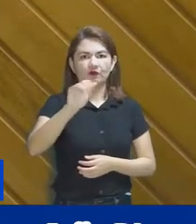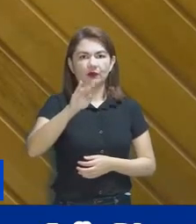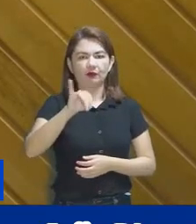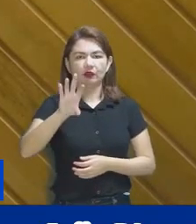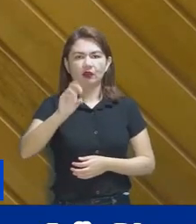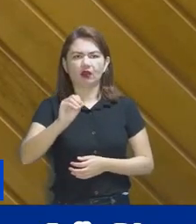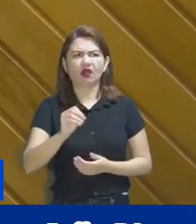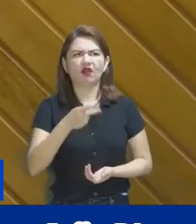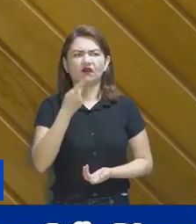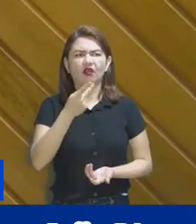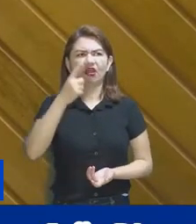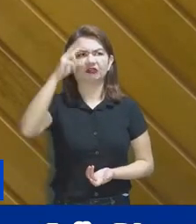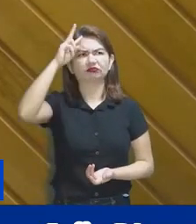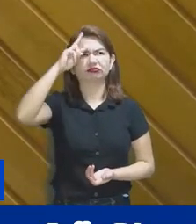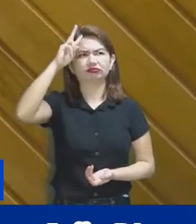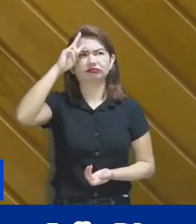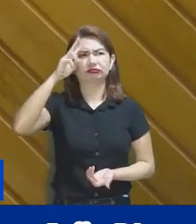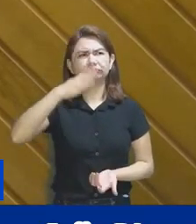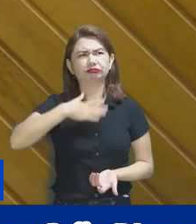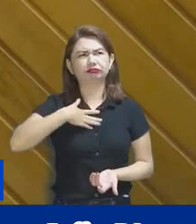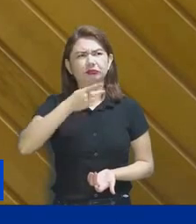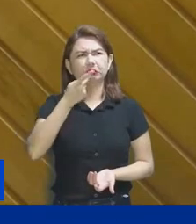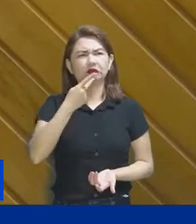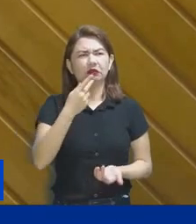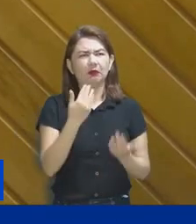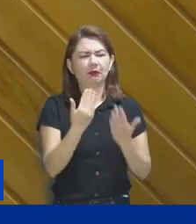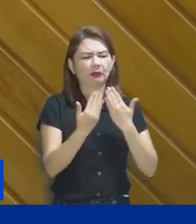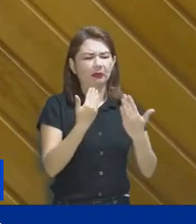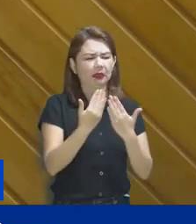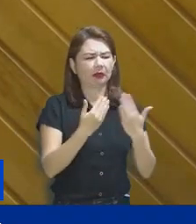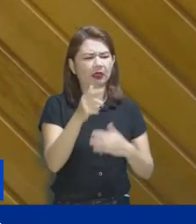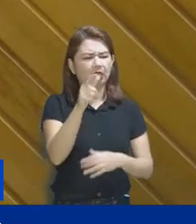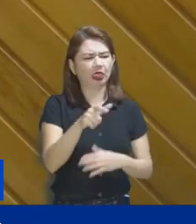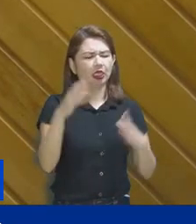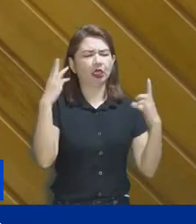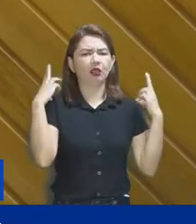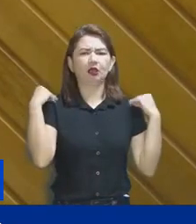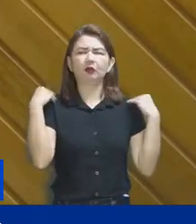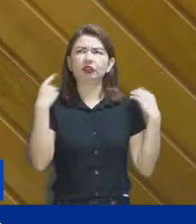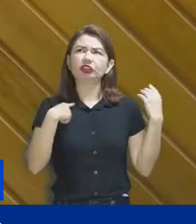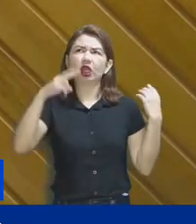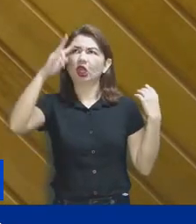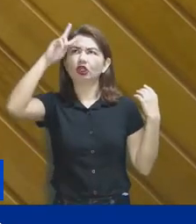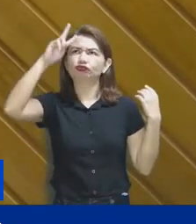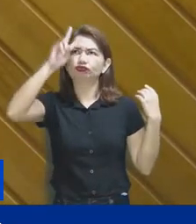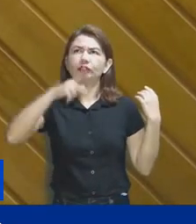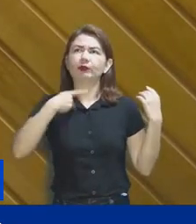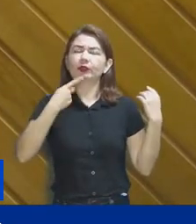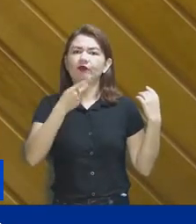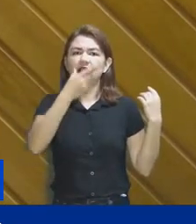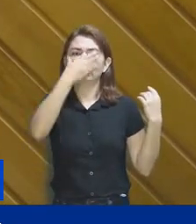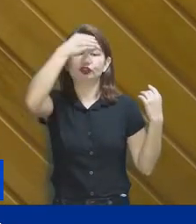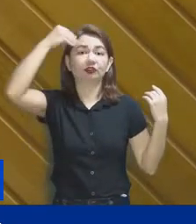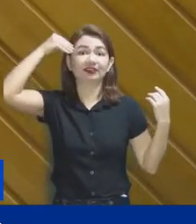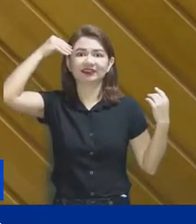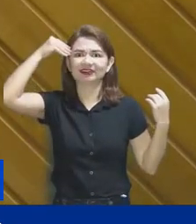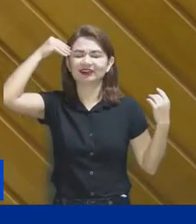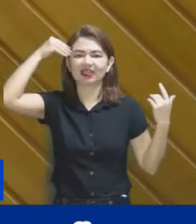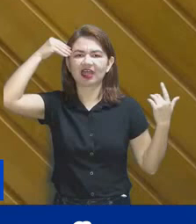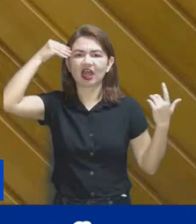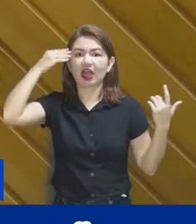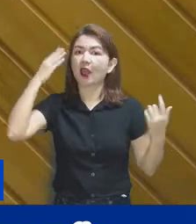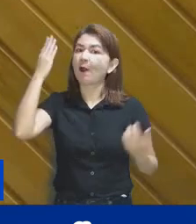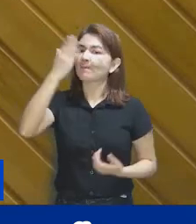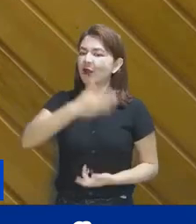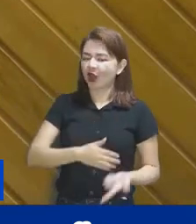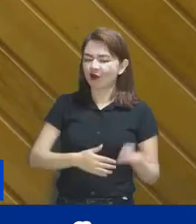se lembra do diálogo dele com o João Diomedes, o que reforça e comprova que não houve tal diálogo e